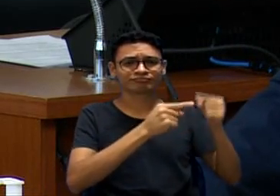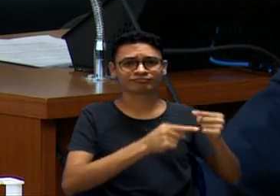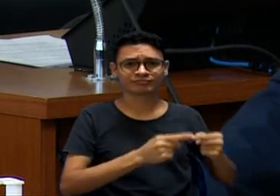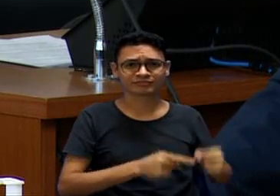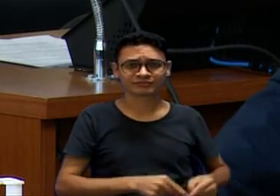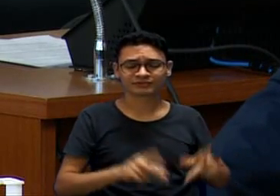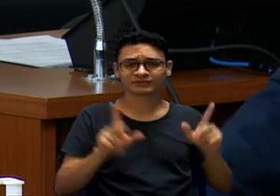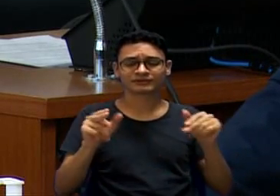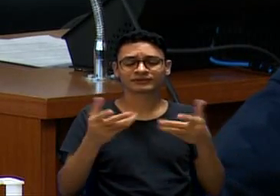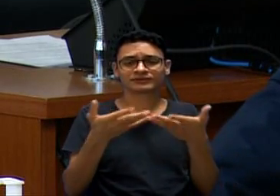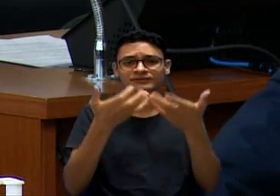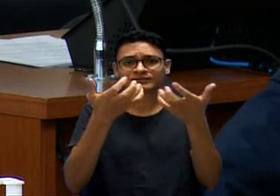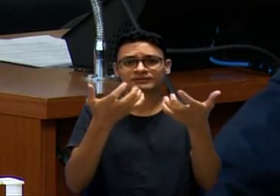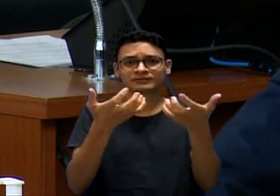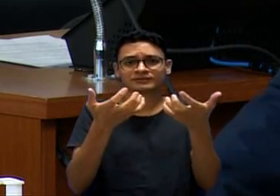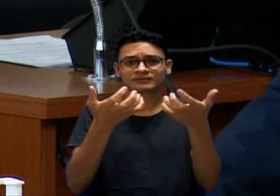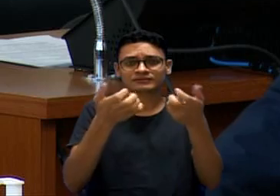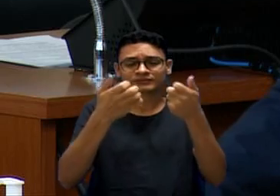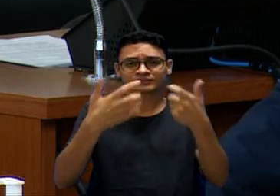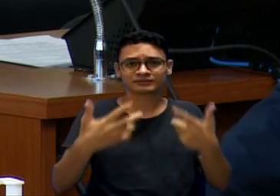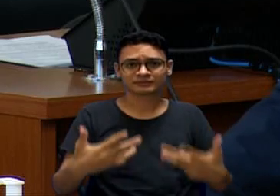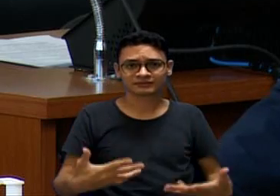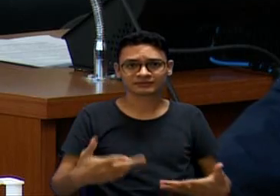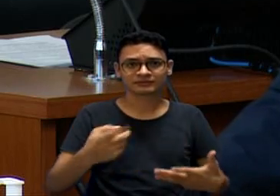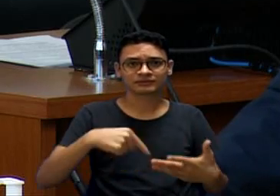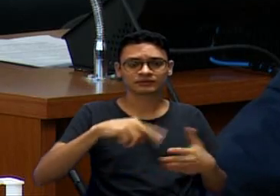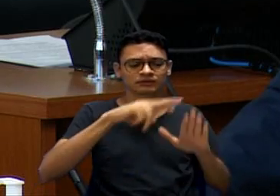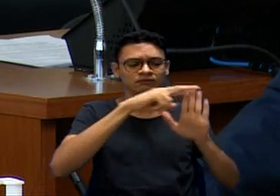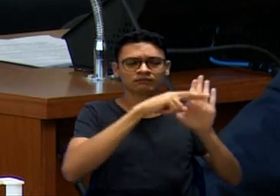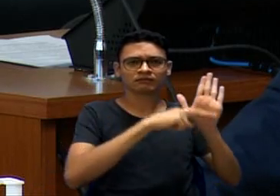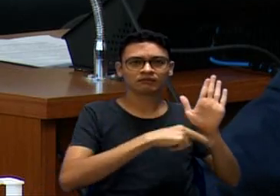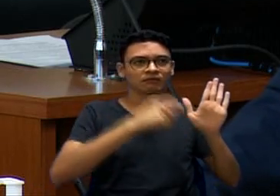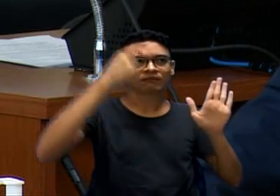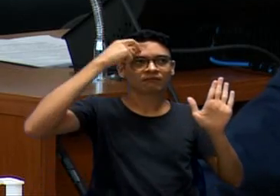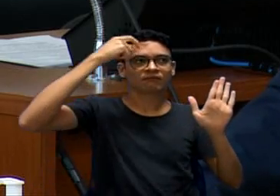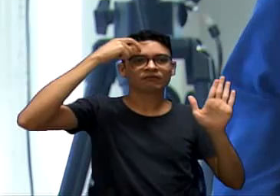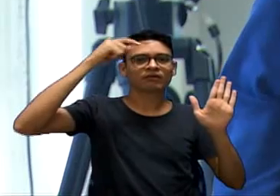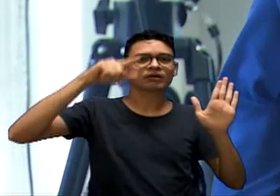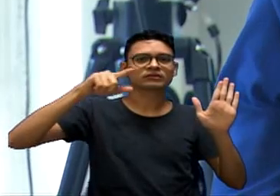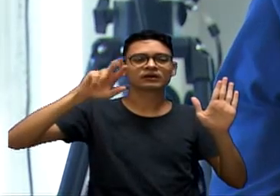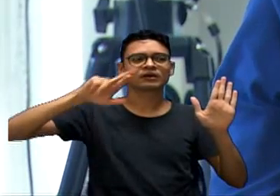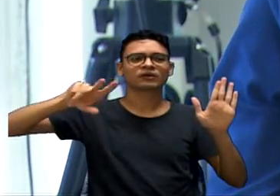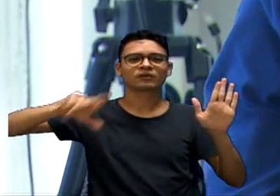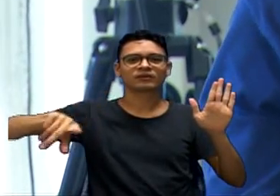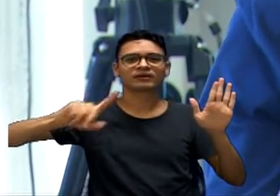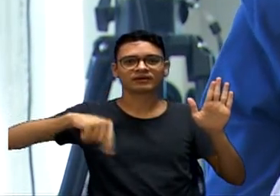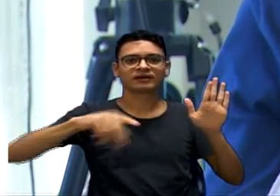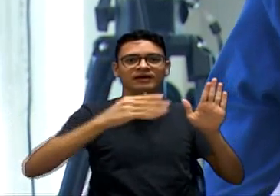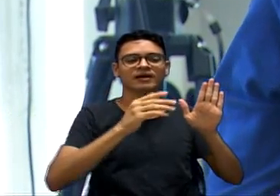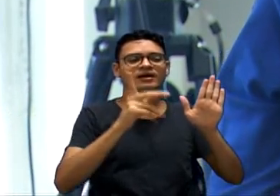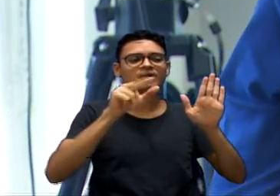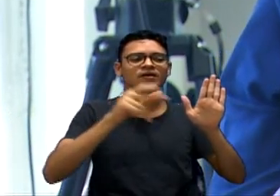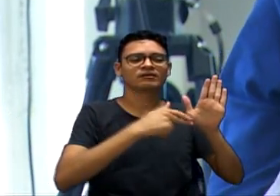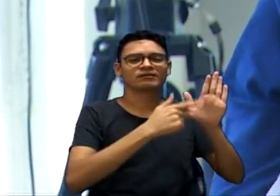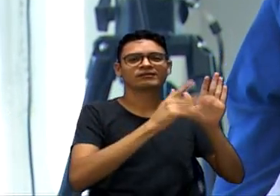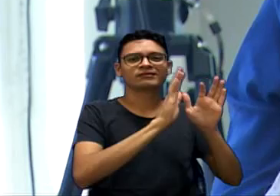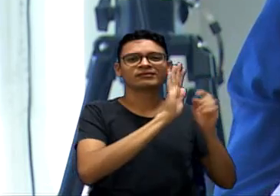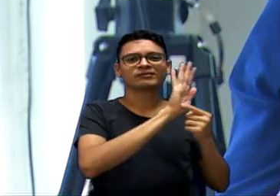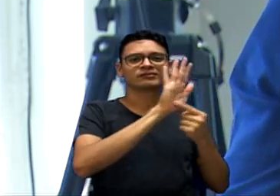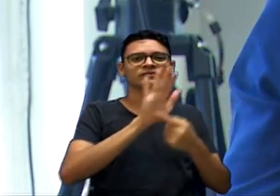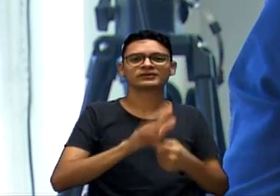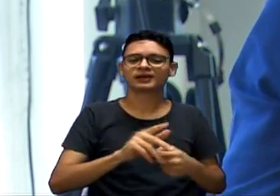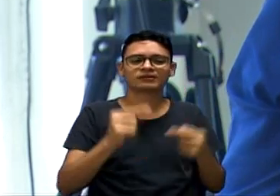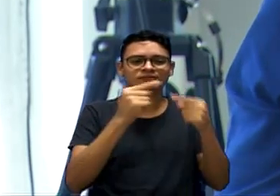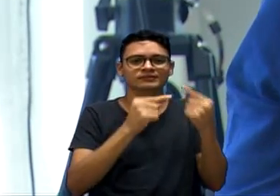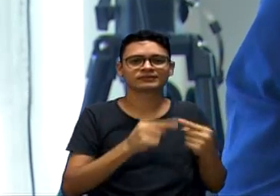na... Não é irregularidade na intenção, é quando apresentou, da forma como apresentou, e se a prefeitura não